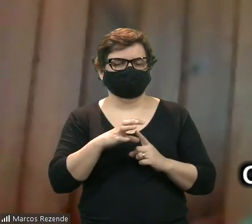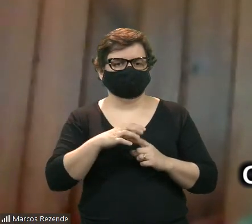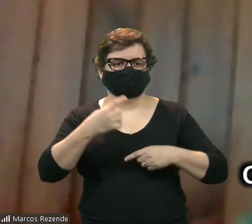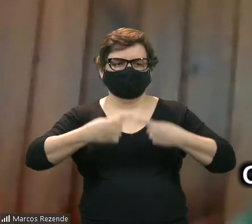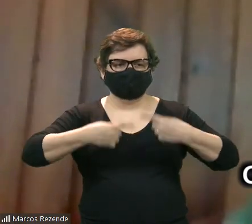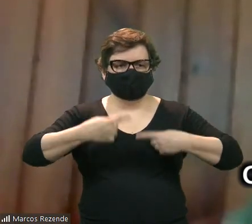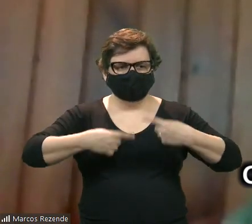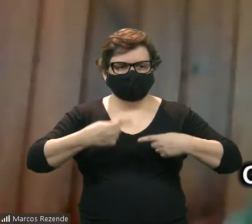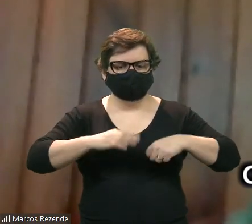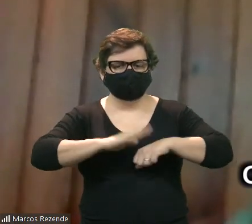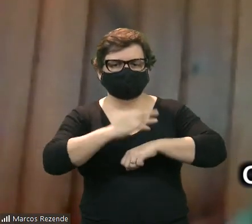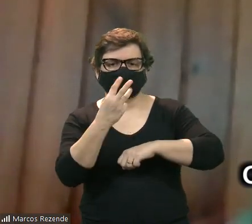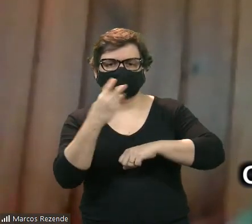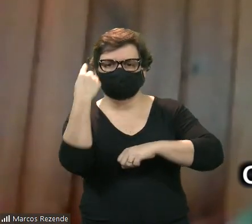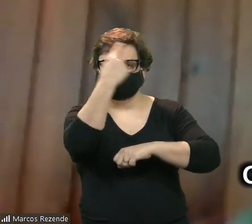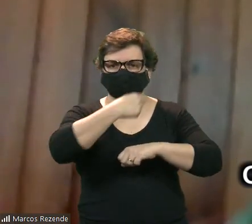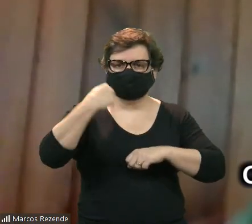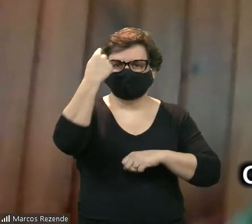3 horas